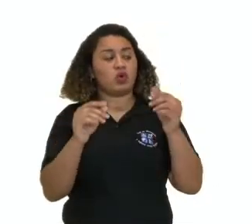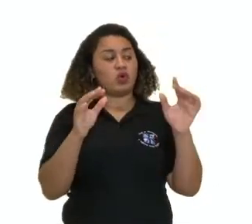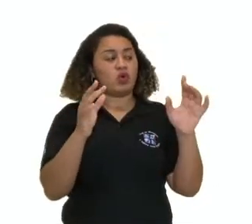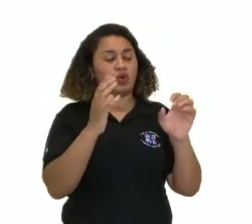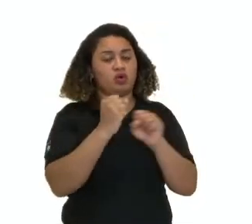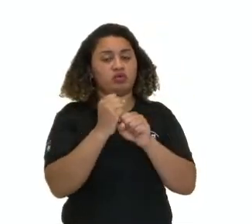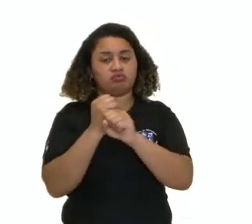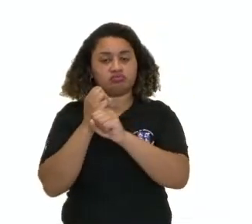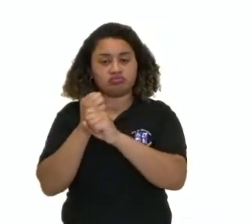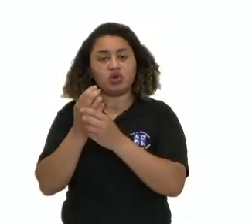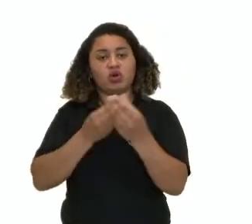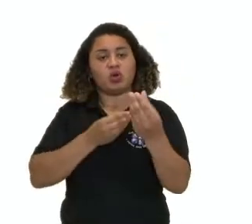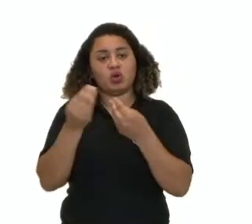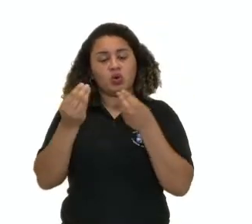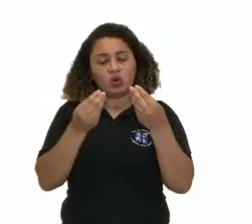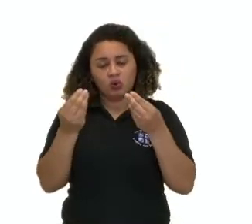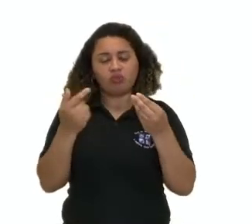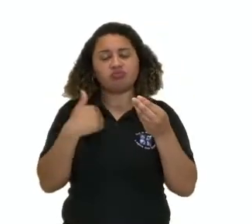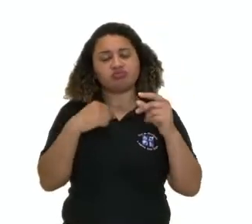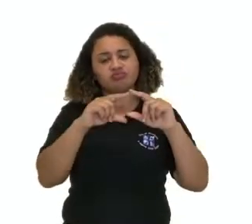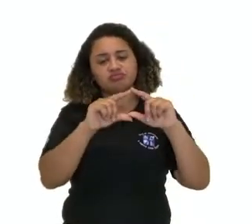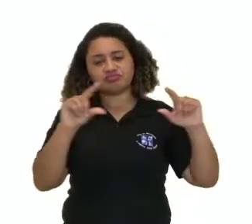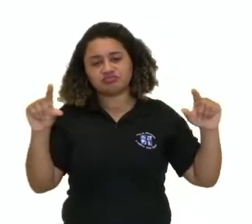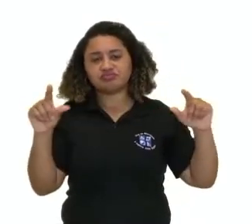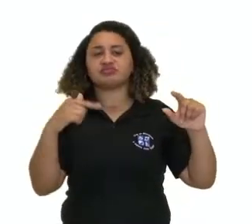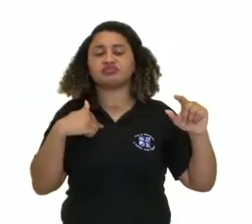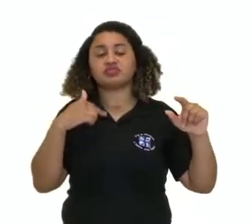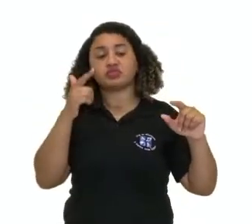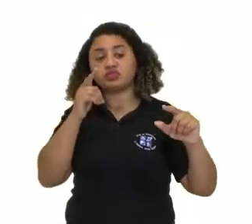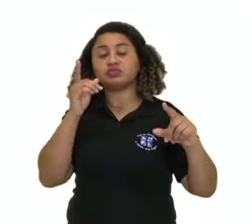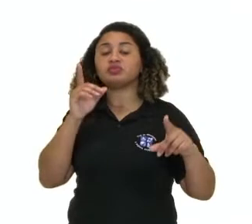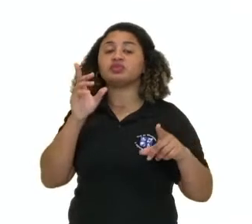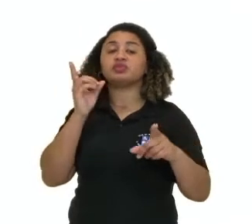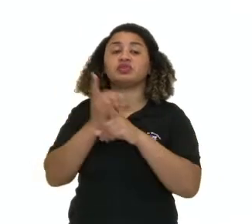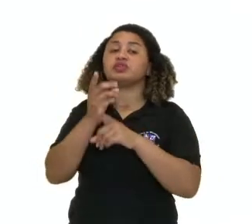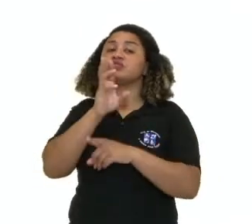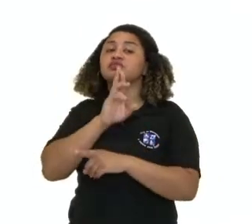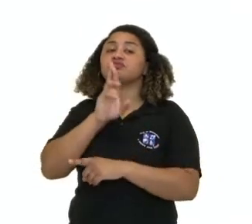por 144, nós temos aqui